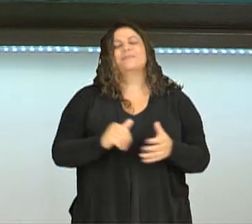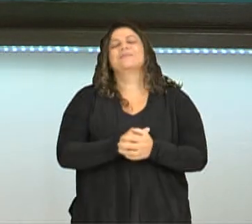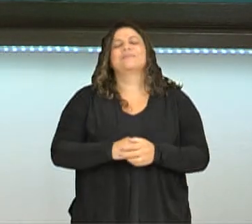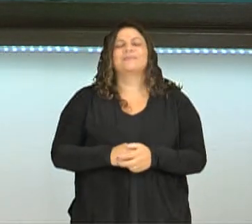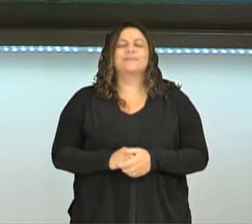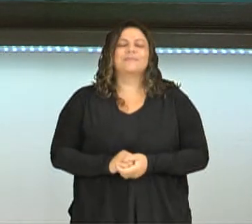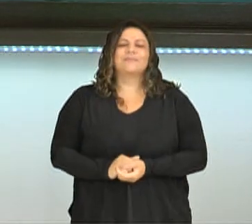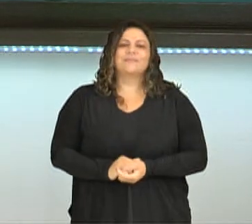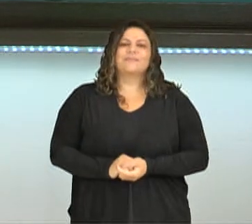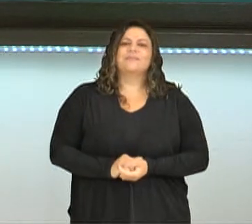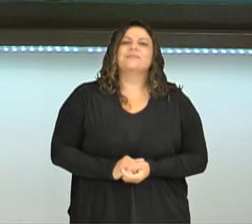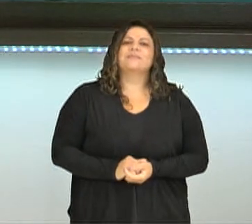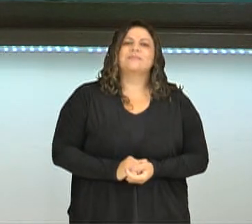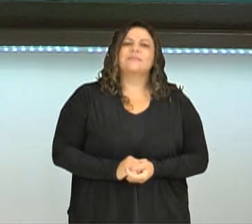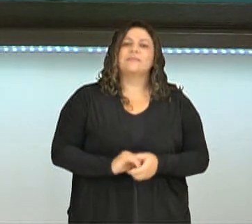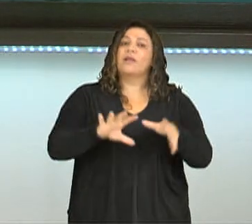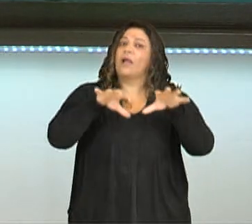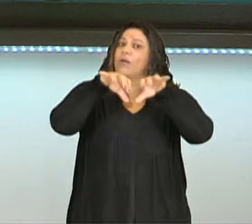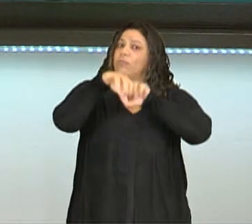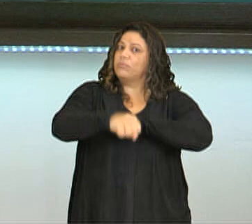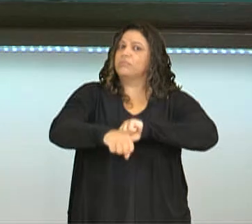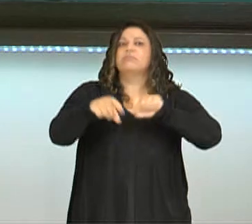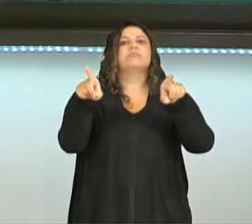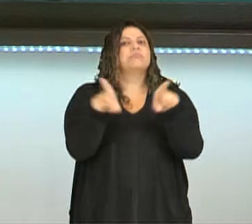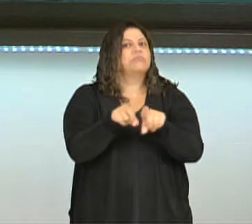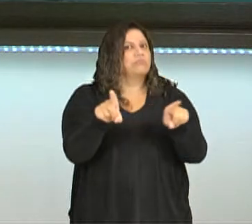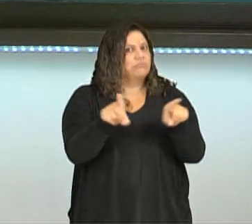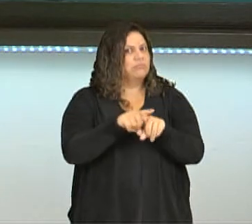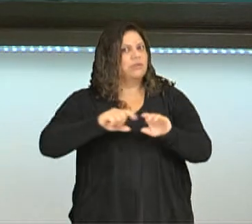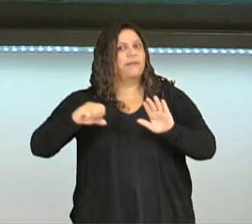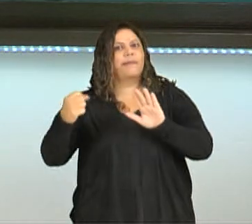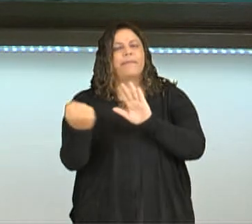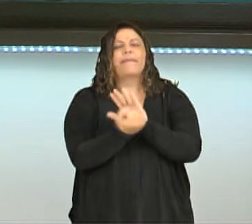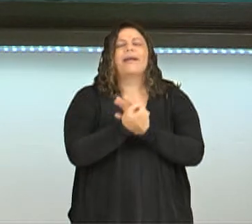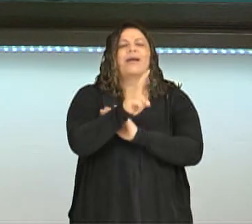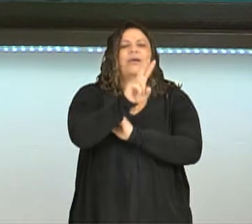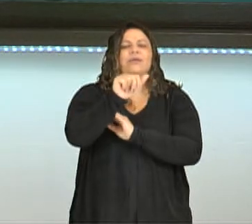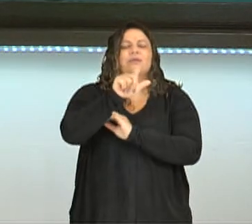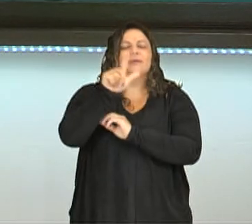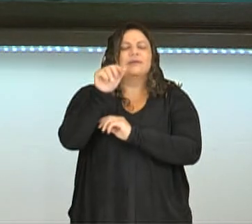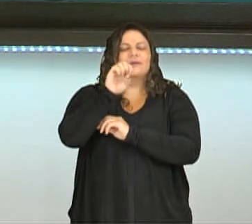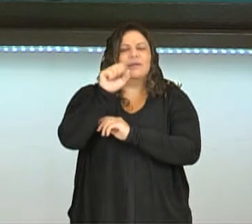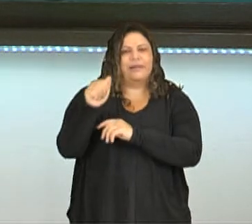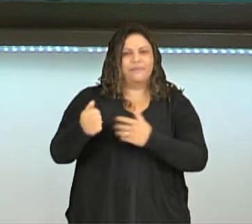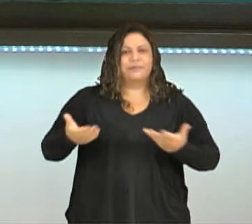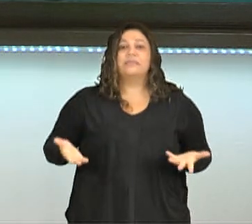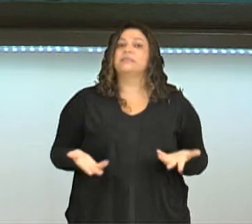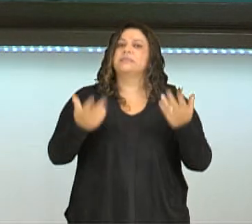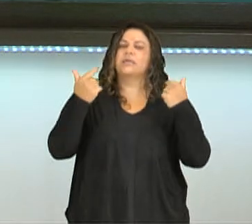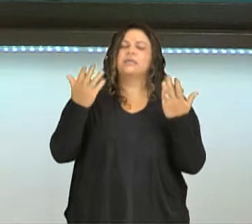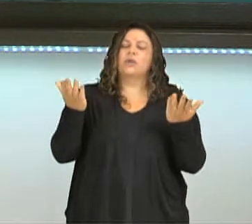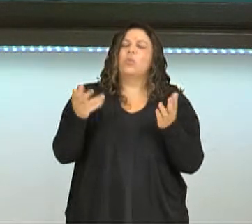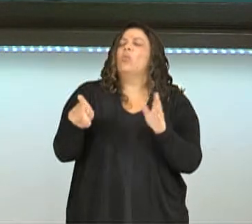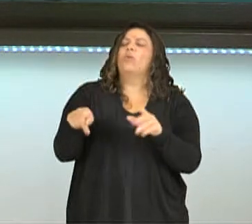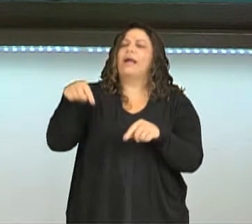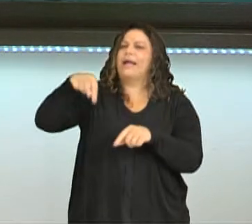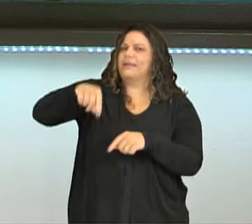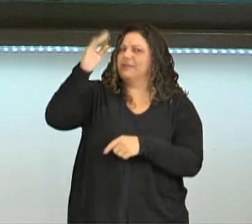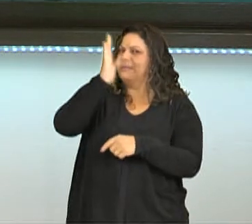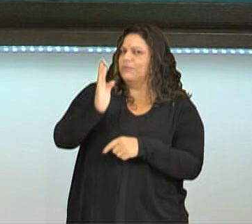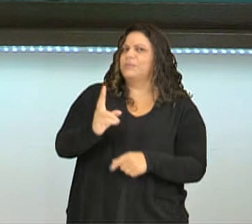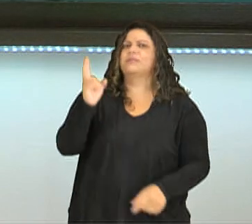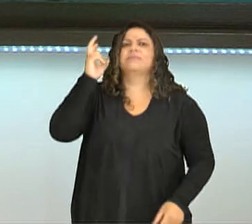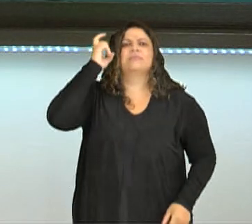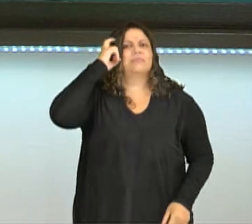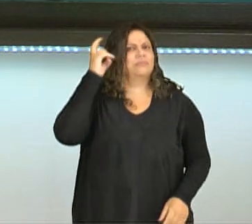de casamento. Formaturas também tem esse marco da valsa. Então, é uma coisa cultural aqui no